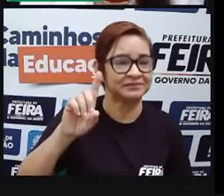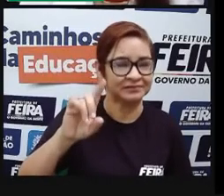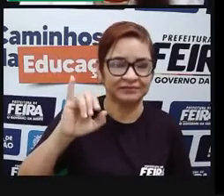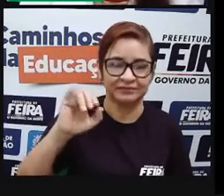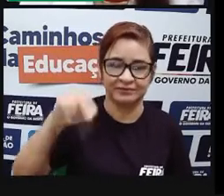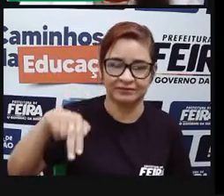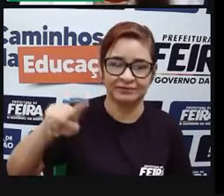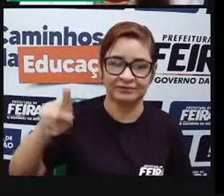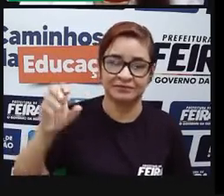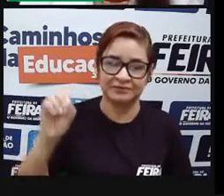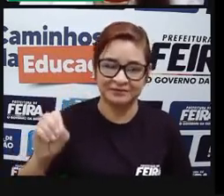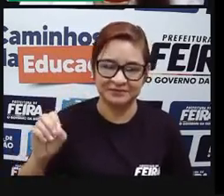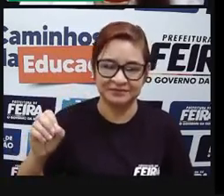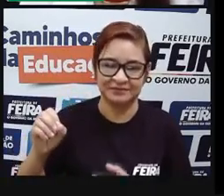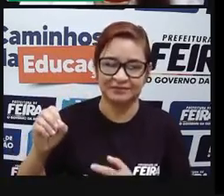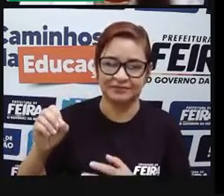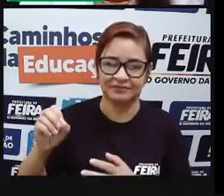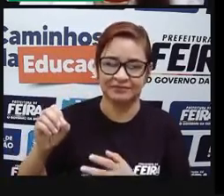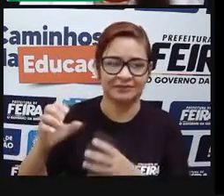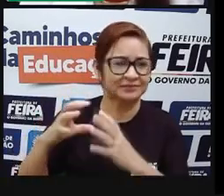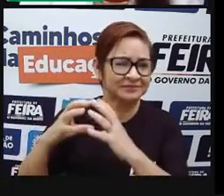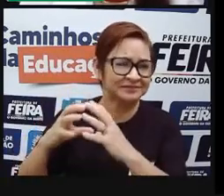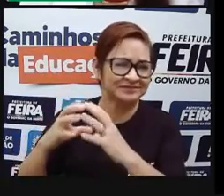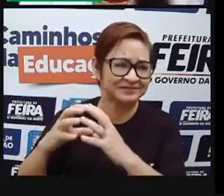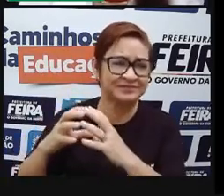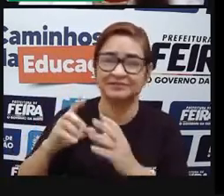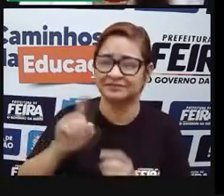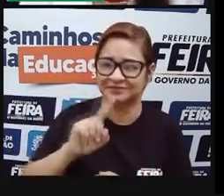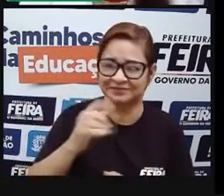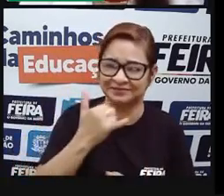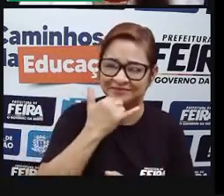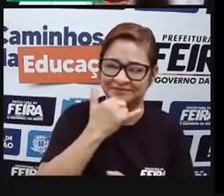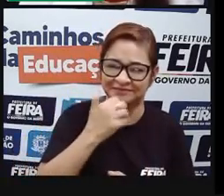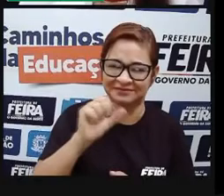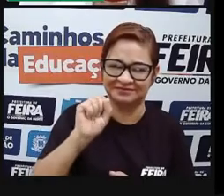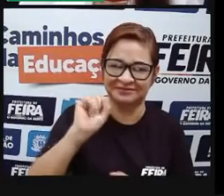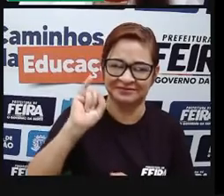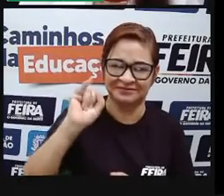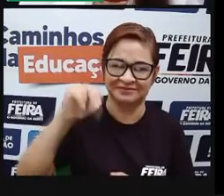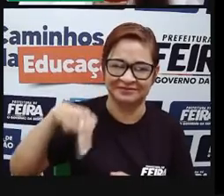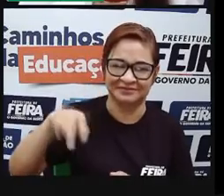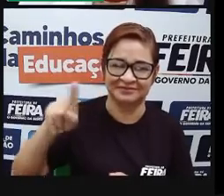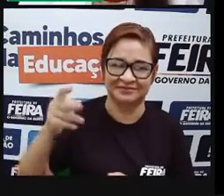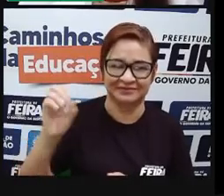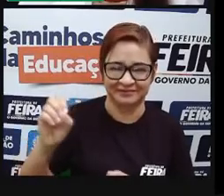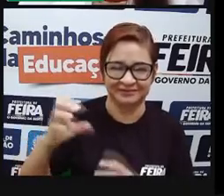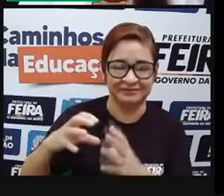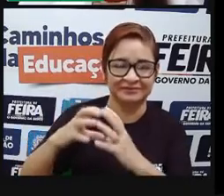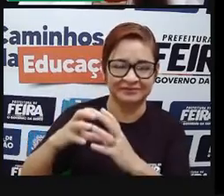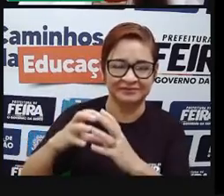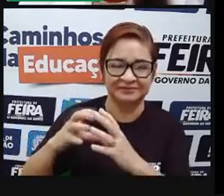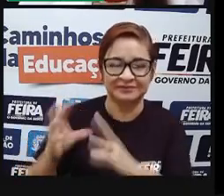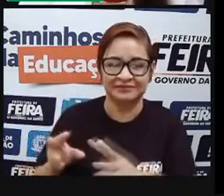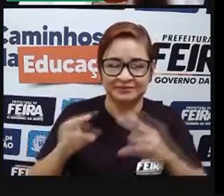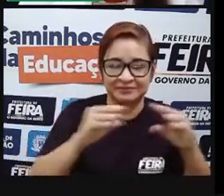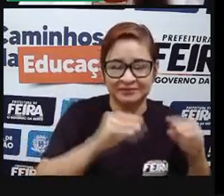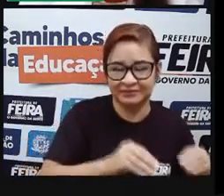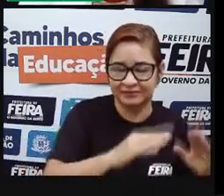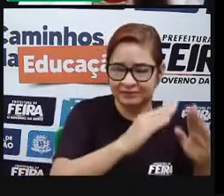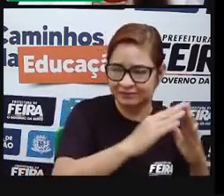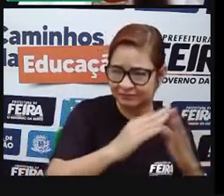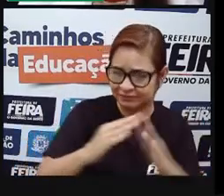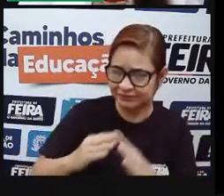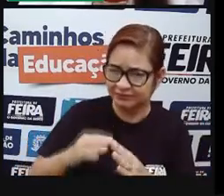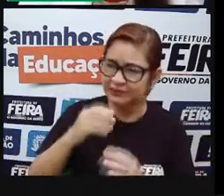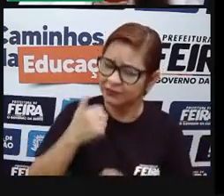vamos vinho do fofinho do corpo focinho depois que retiraram as barracas aqui no calçadão da Sé Barbosa ficou melhor então